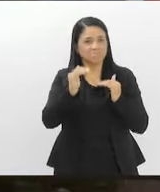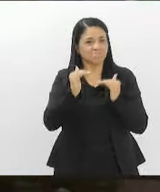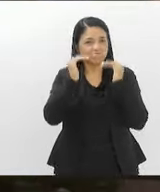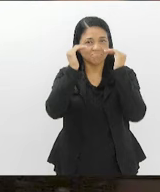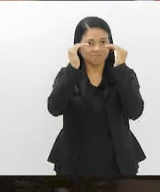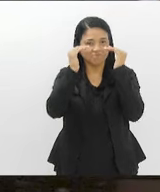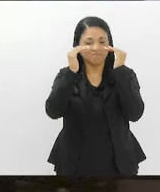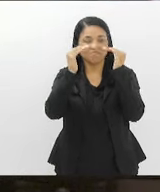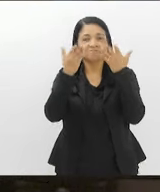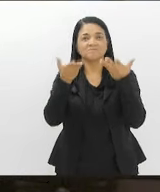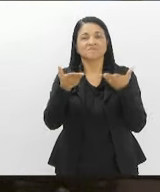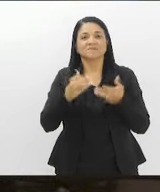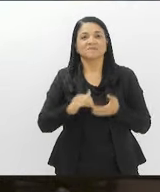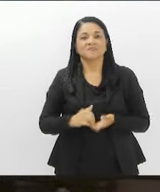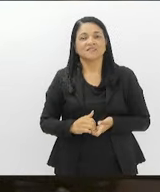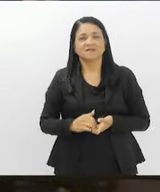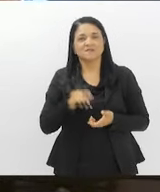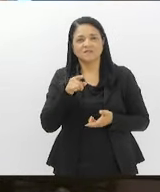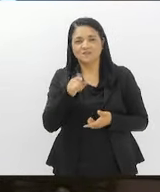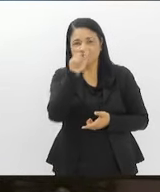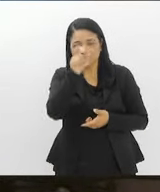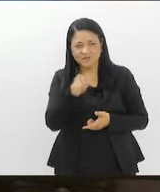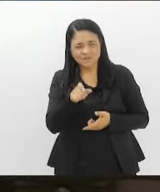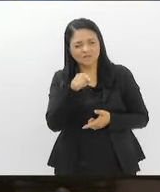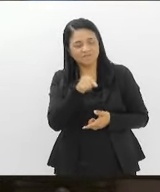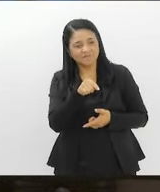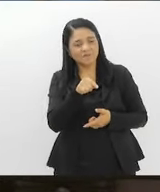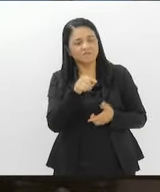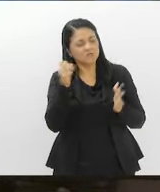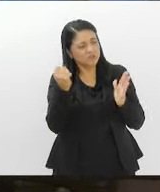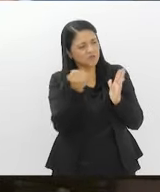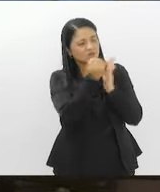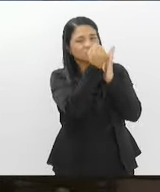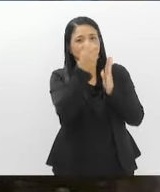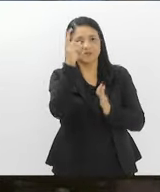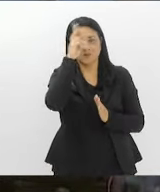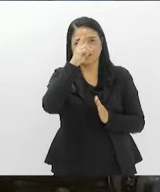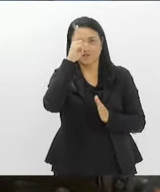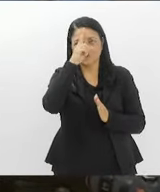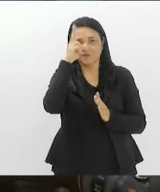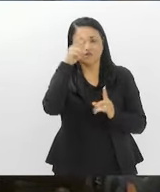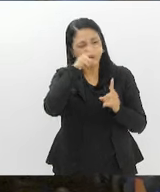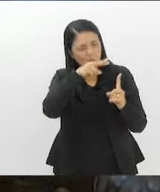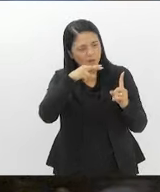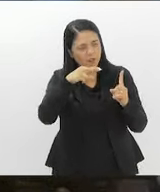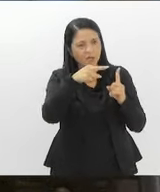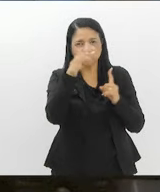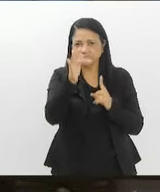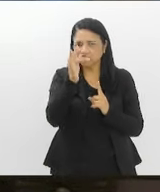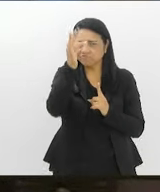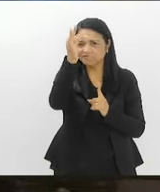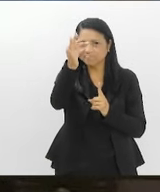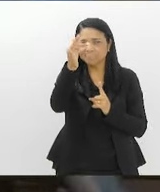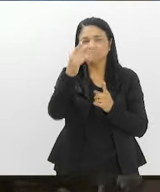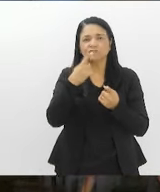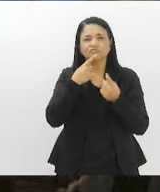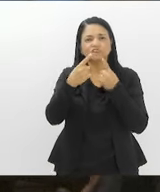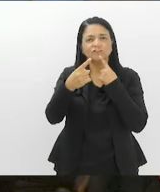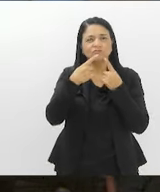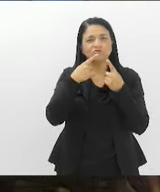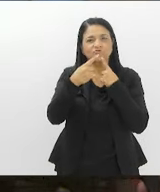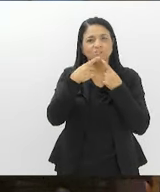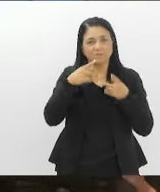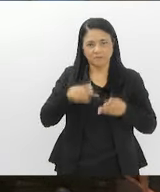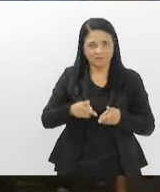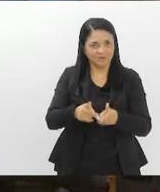medalha Tiradentes. O senhor tem uma história marcada por seu olhar visionário, diálogo permanente com todos os